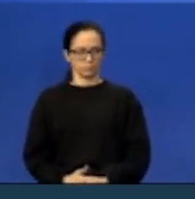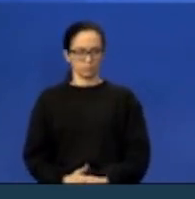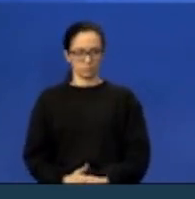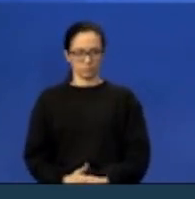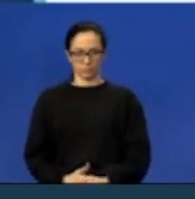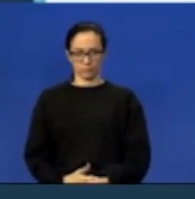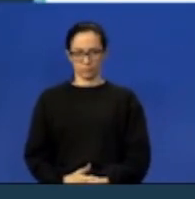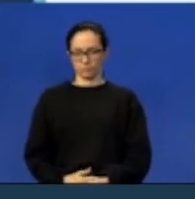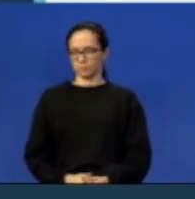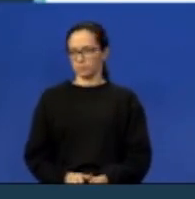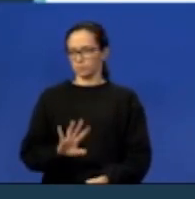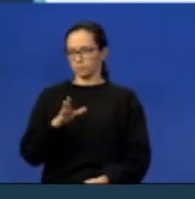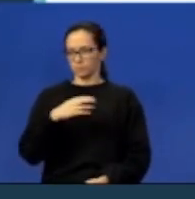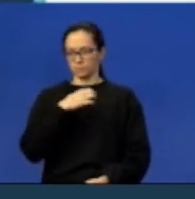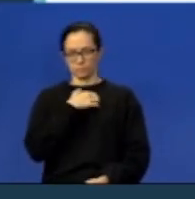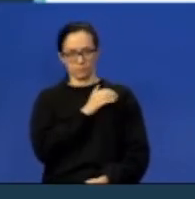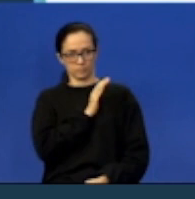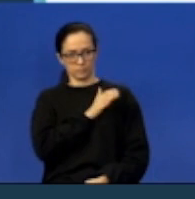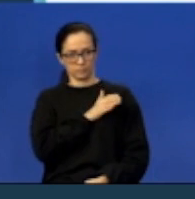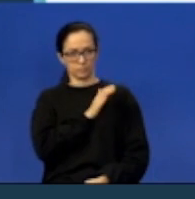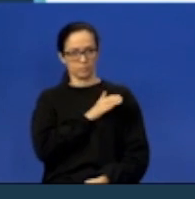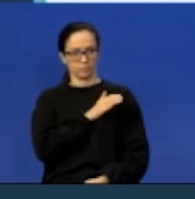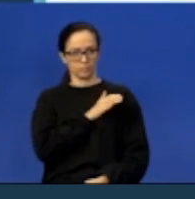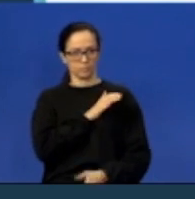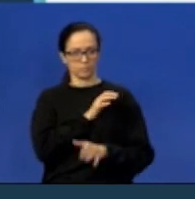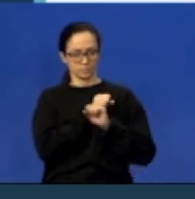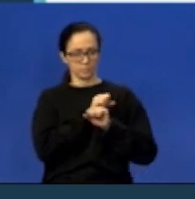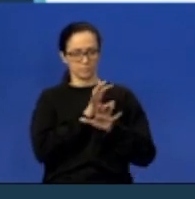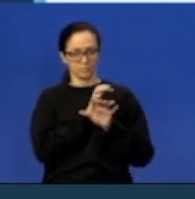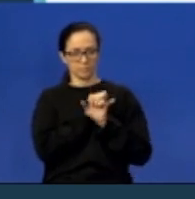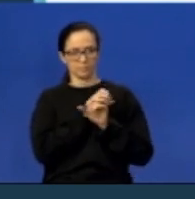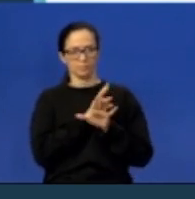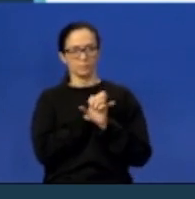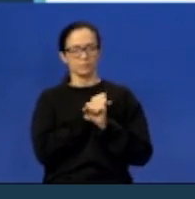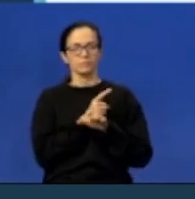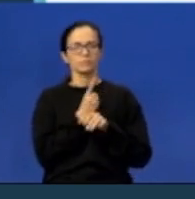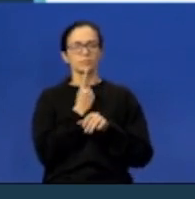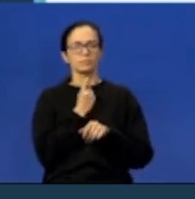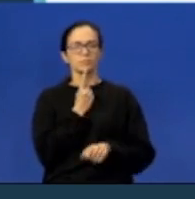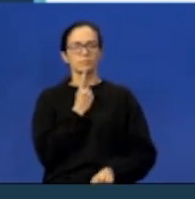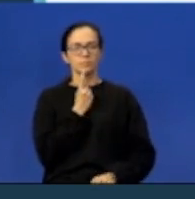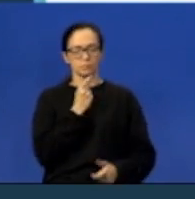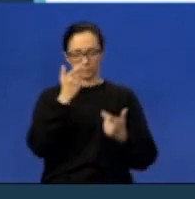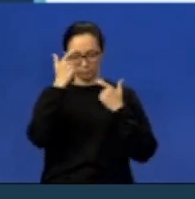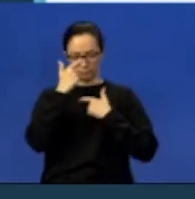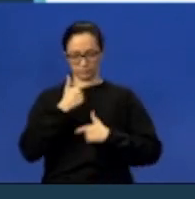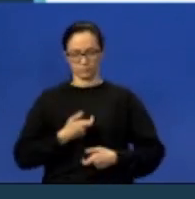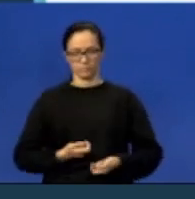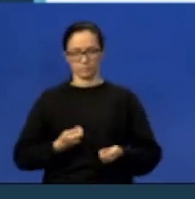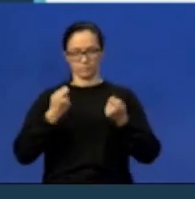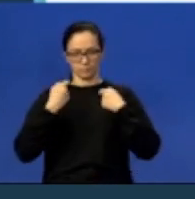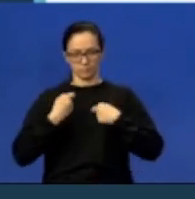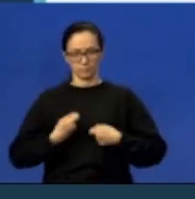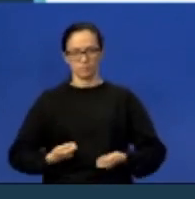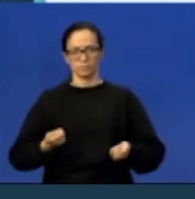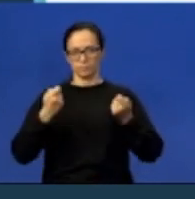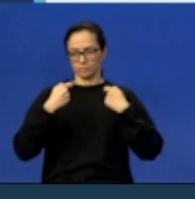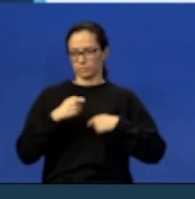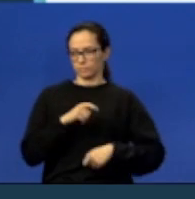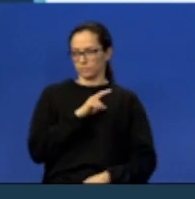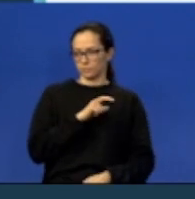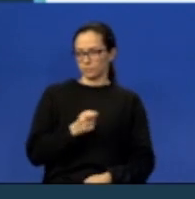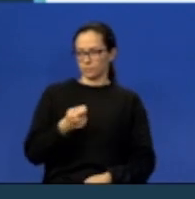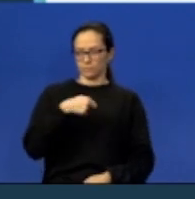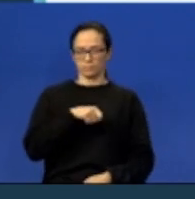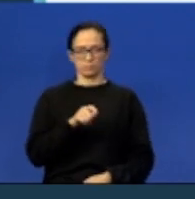ele é uma bomba, né, que ele vai enviar, então, o sangue para o resto do corpo através da sua contração, que é a sístole. Então, vale lembrar, né, que o coração,